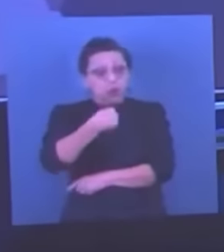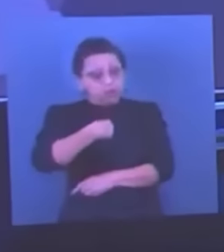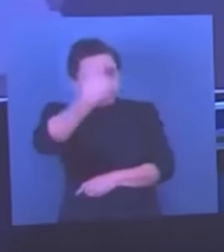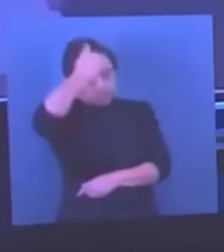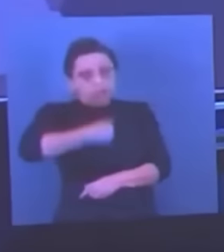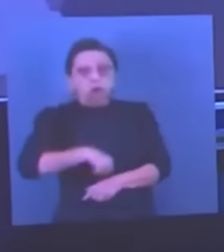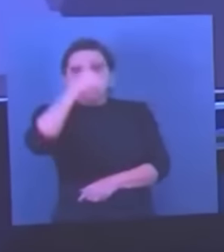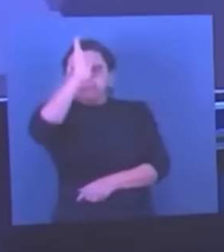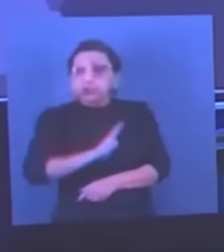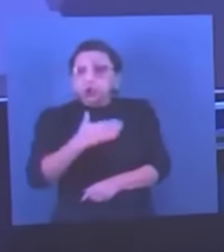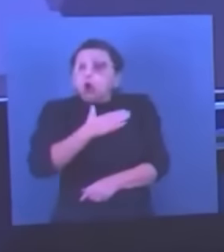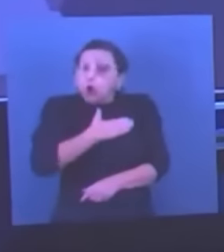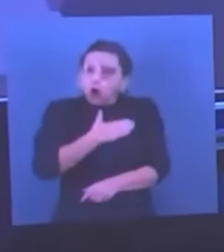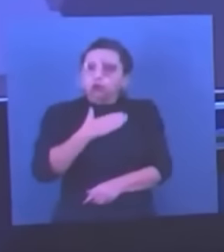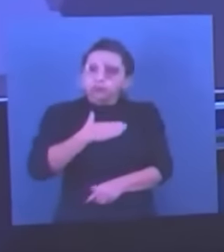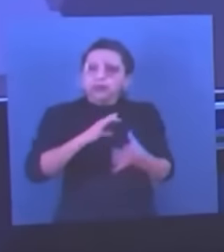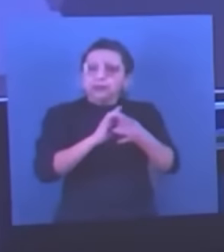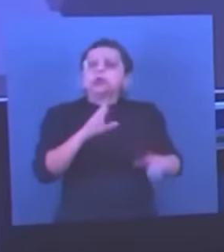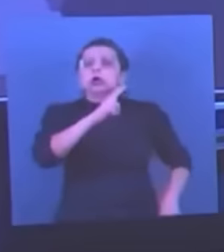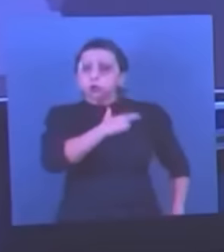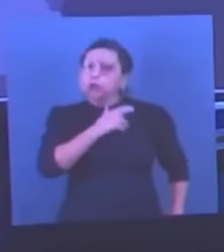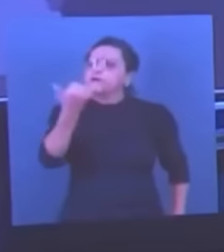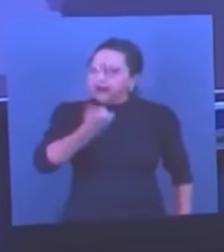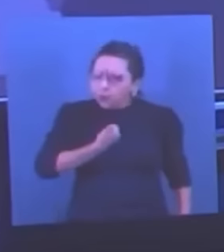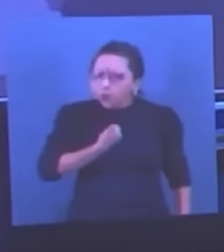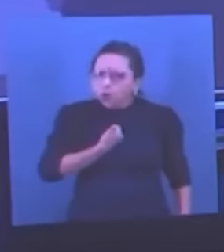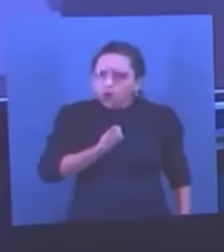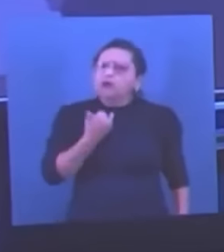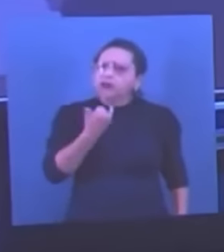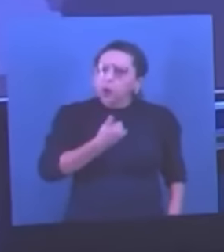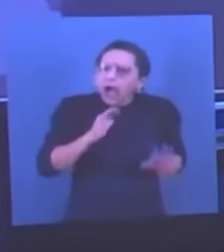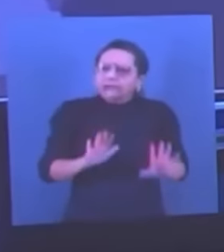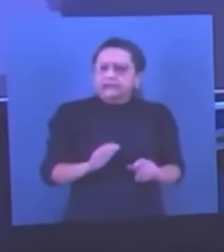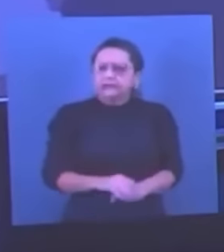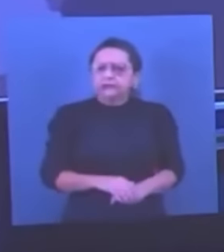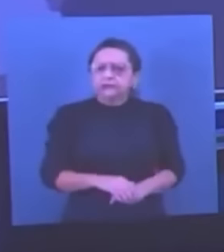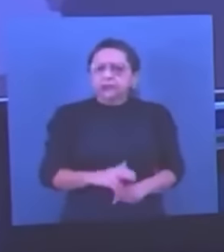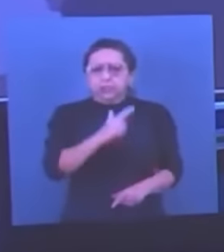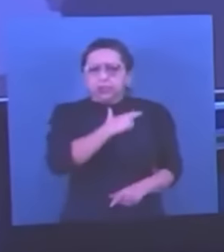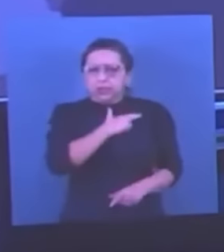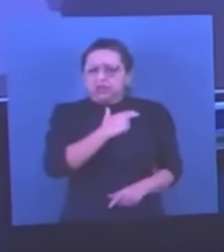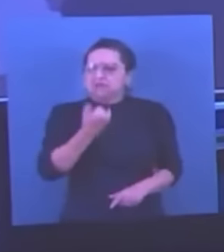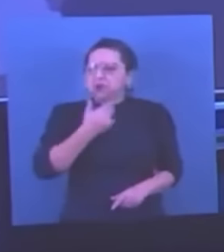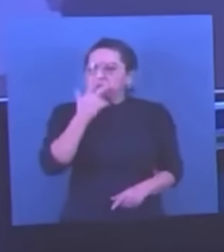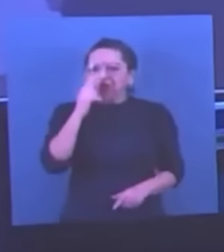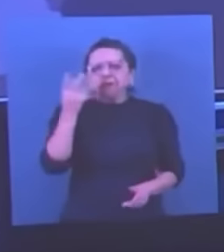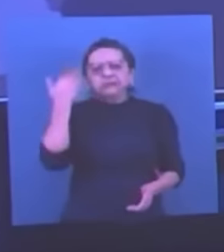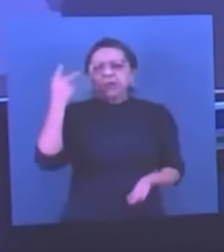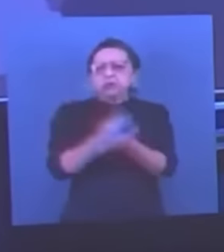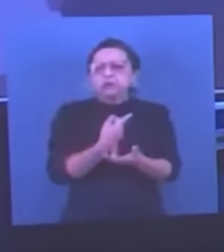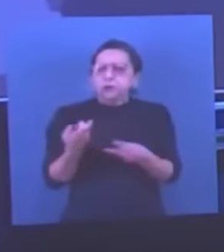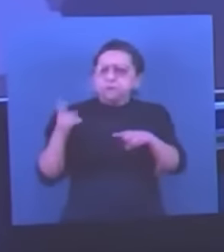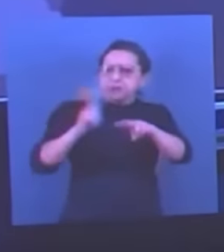i noticias.com.br dois casos o dos parlamentares instrumentalizando a OAB mentindo sobre a morte de uma pessoa que